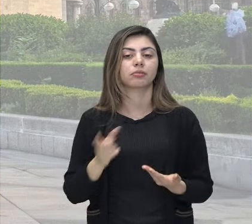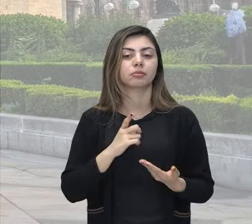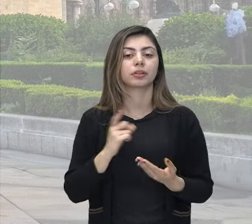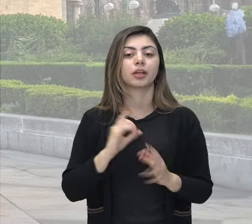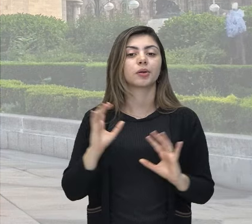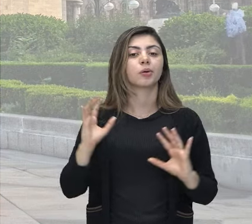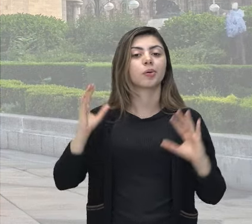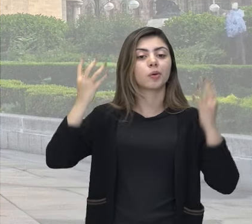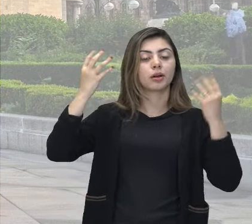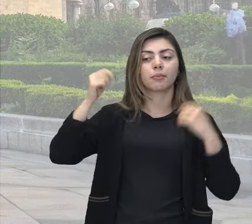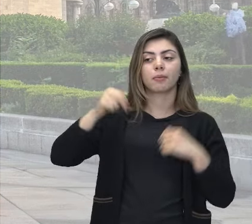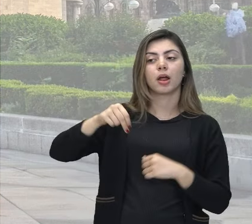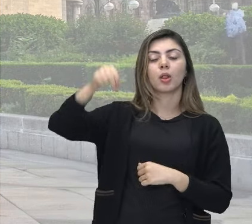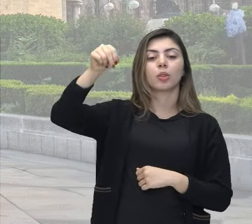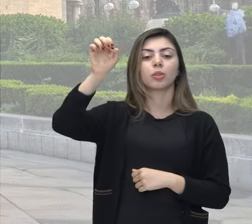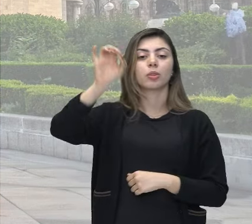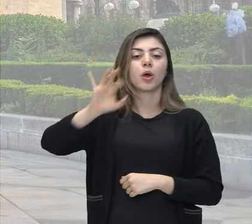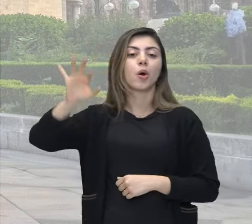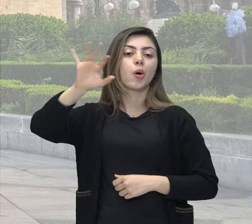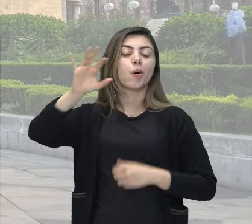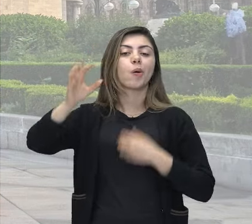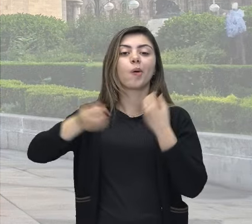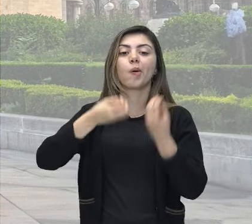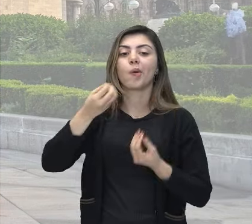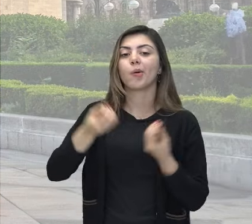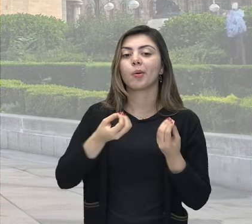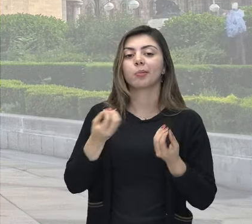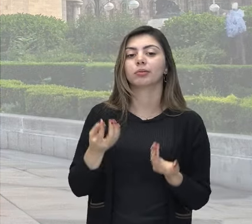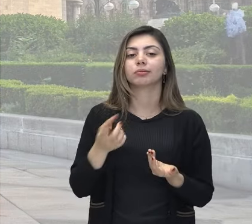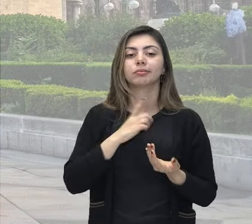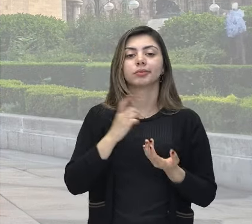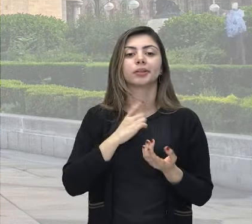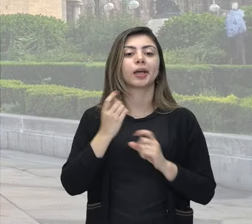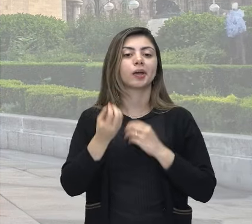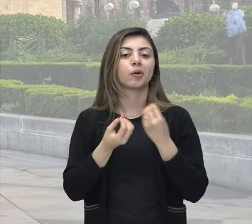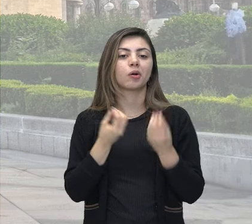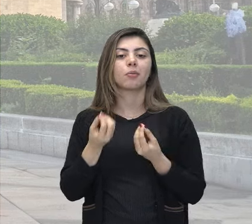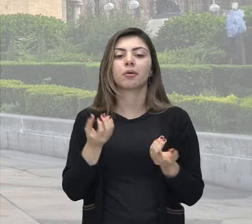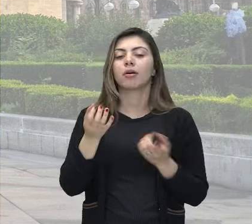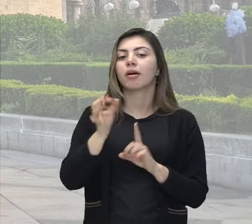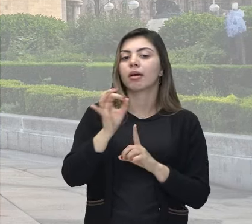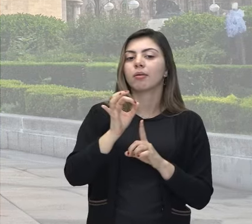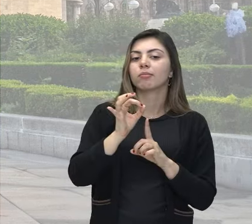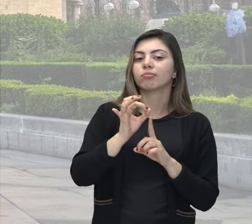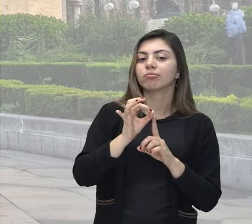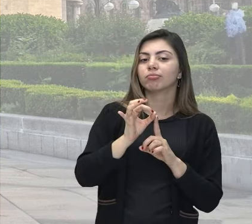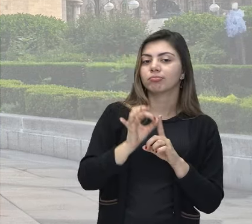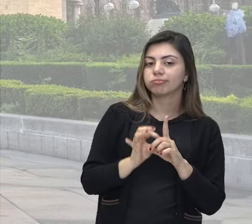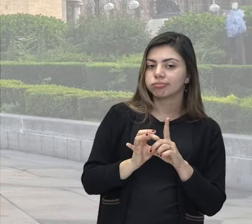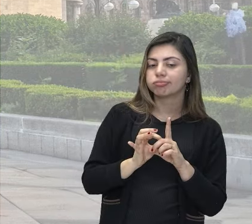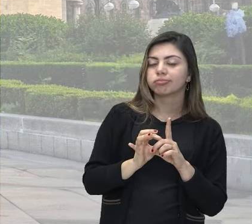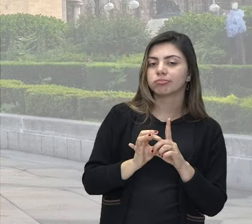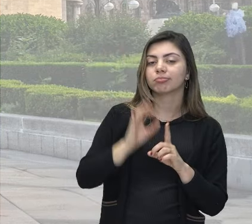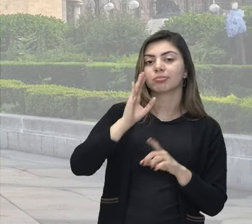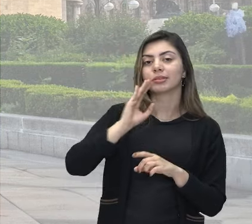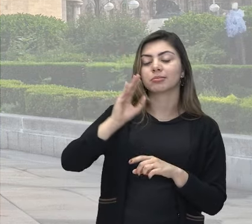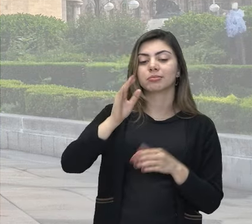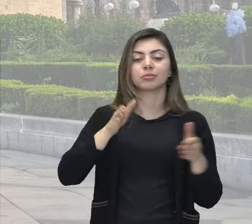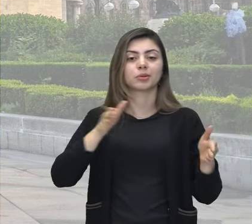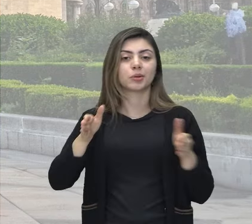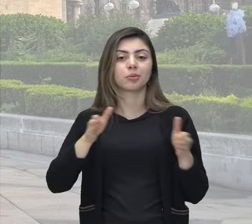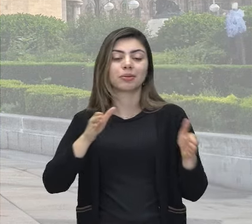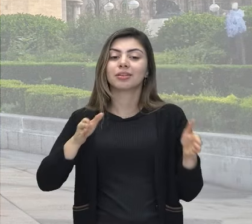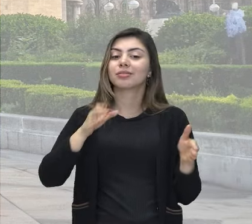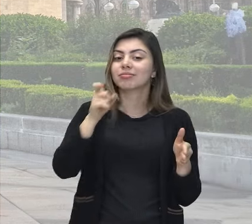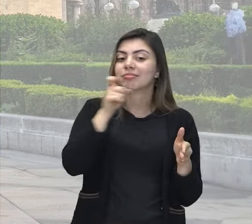clima no norte, né, onde vai apresentar aí temperaturas mais baixas, tá? Principalmente